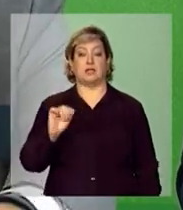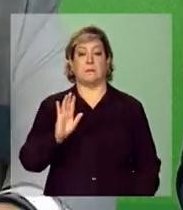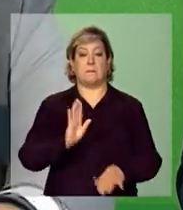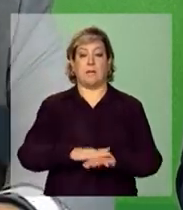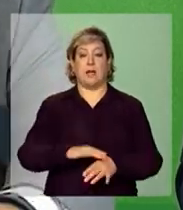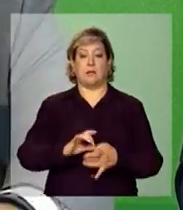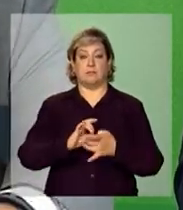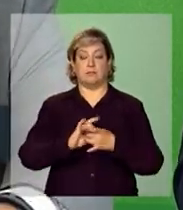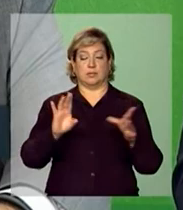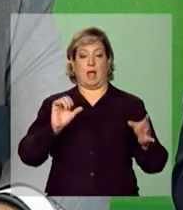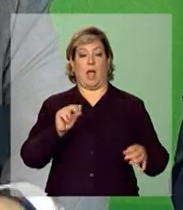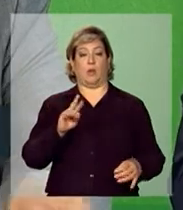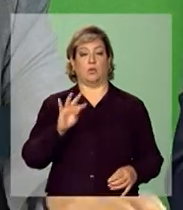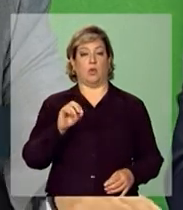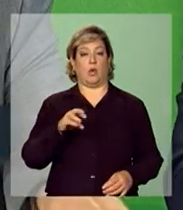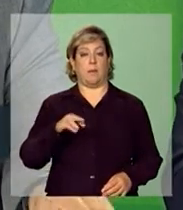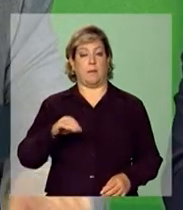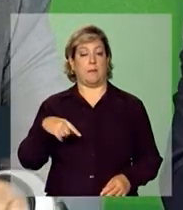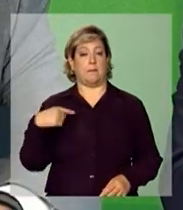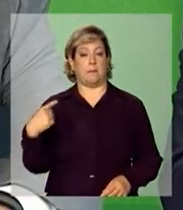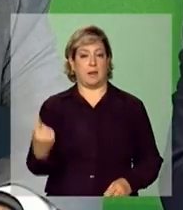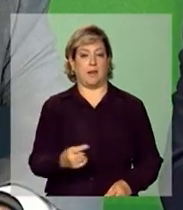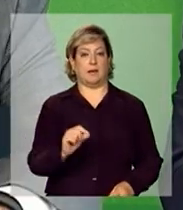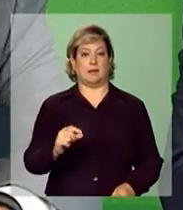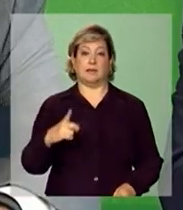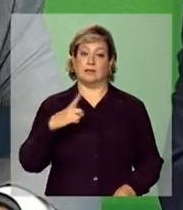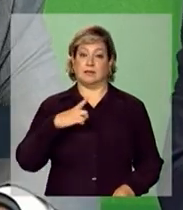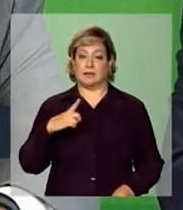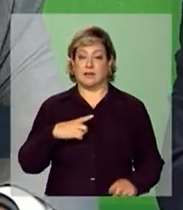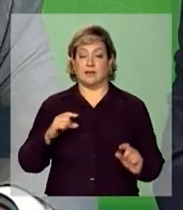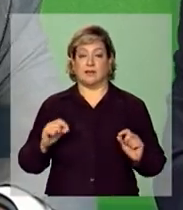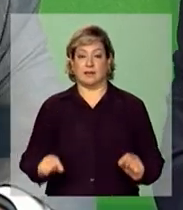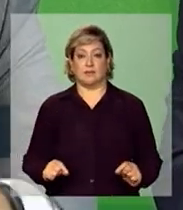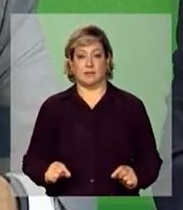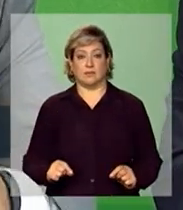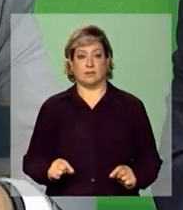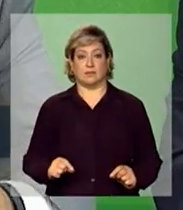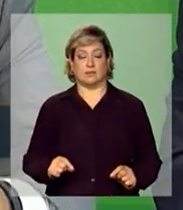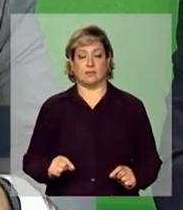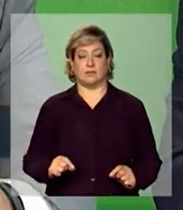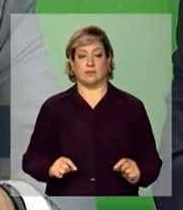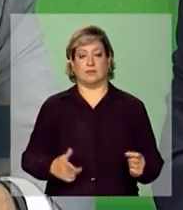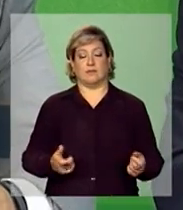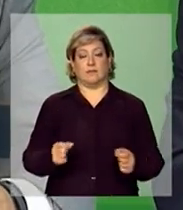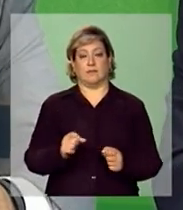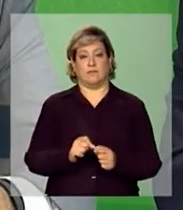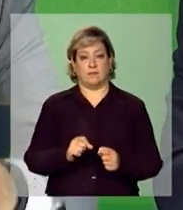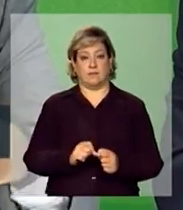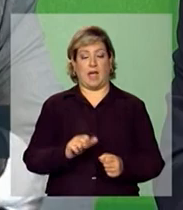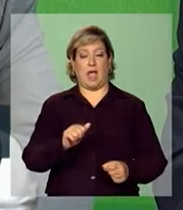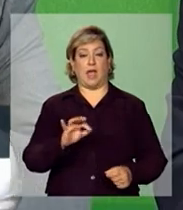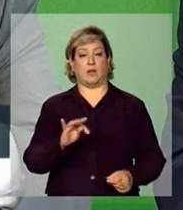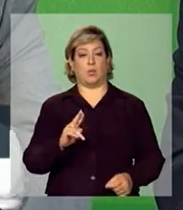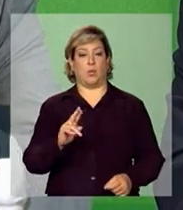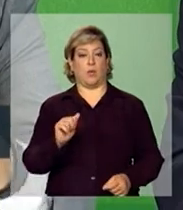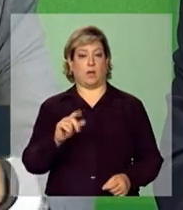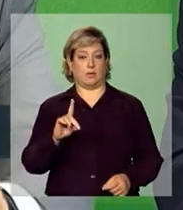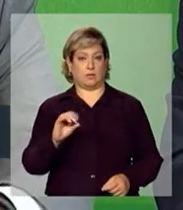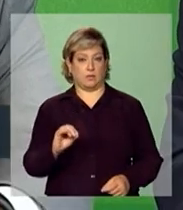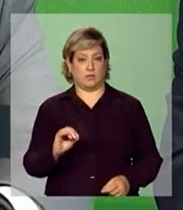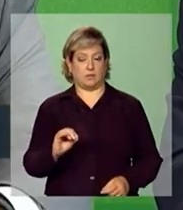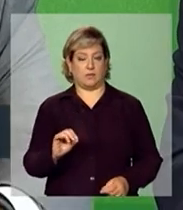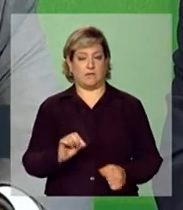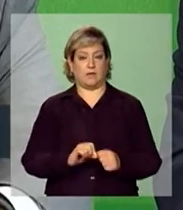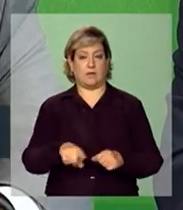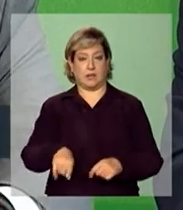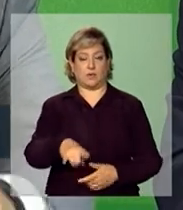para aqueles entes que efetivamente tenham atuado ou que tenham atuação firmada por